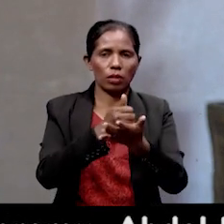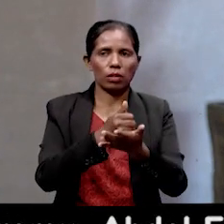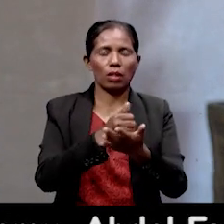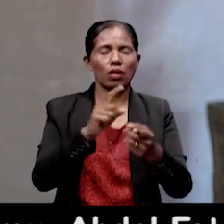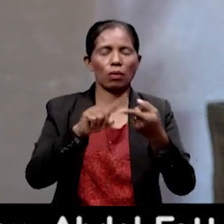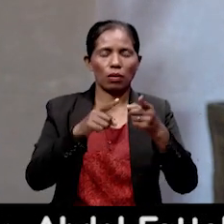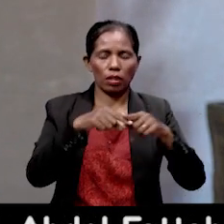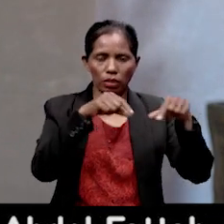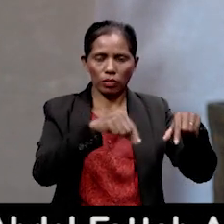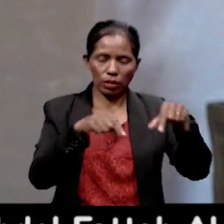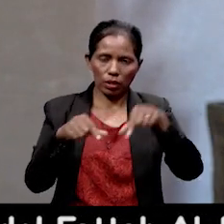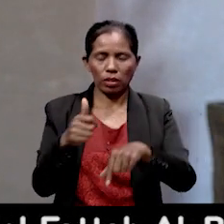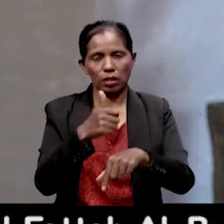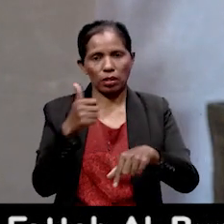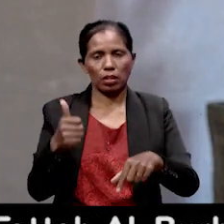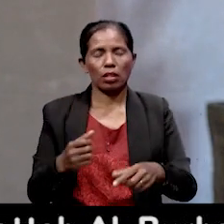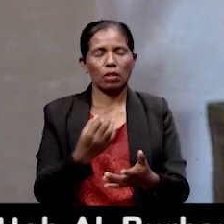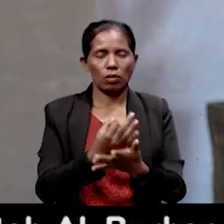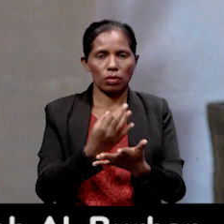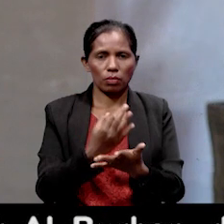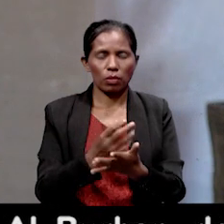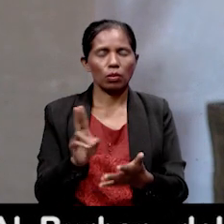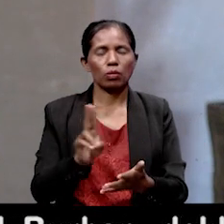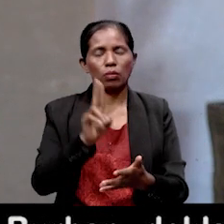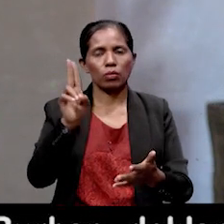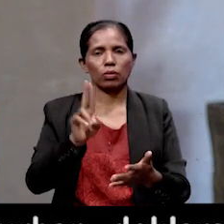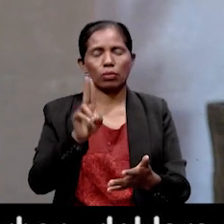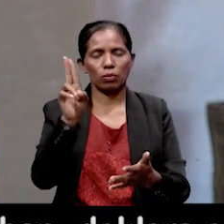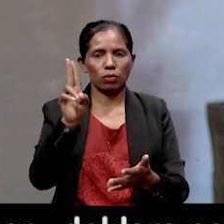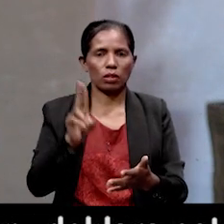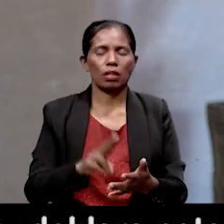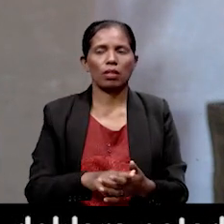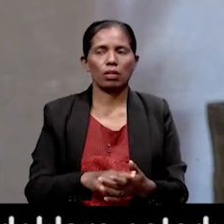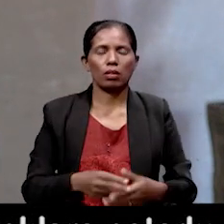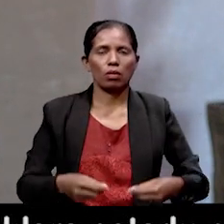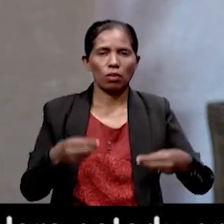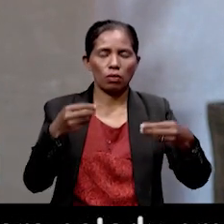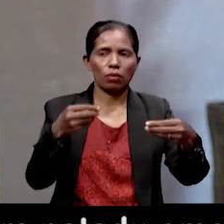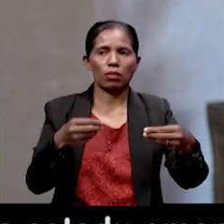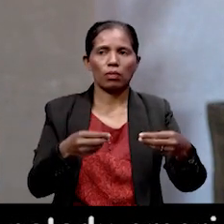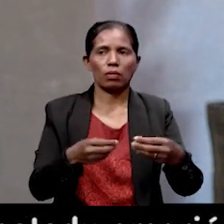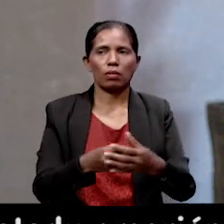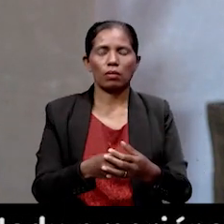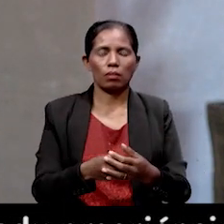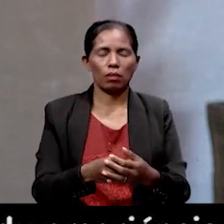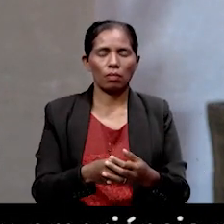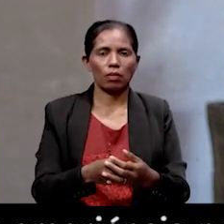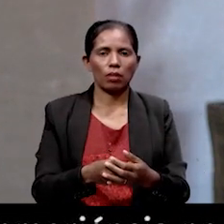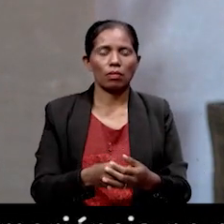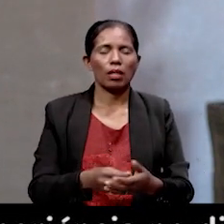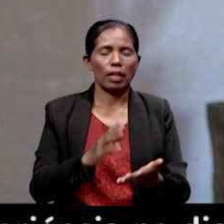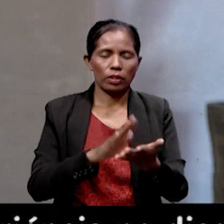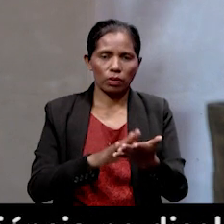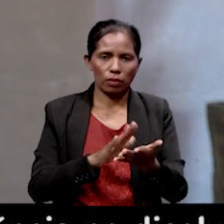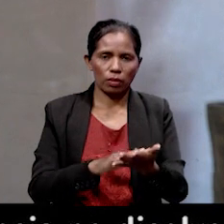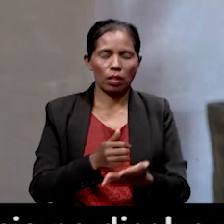deficiente serbalo depois mos osa nerasik usa hodi fomos bolso de estudo deu apoio